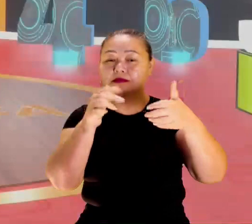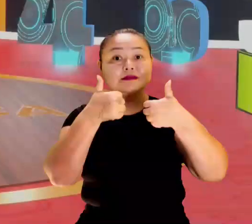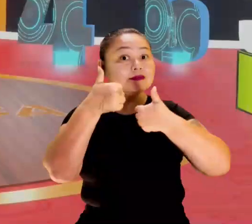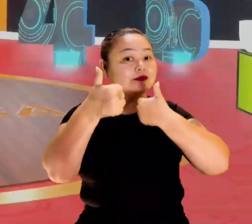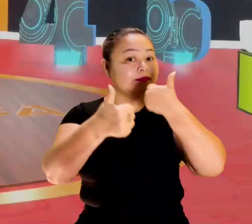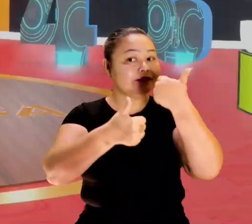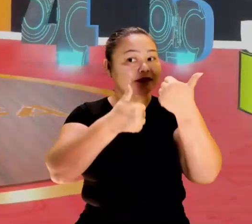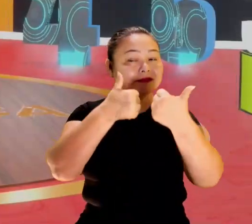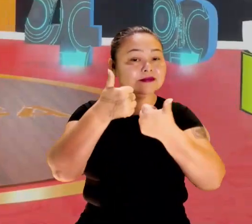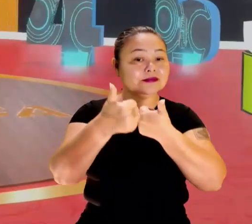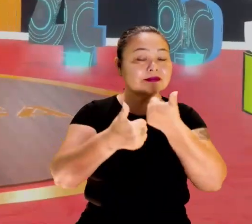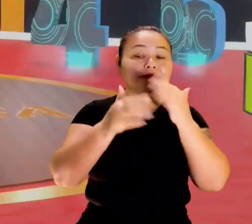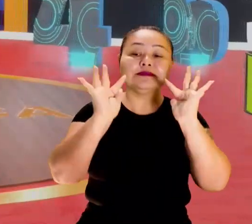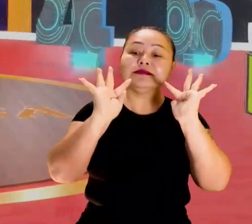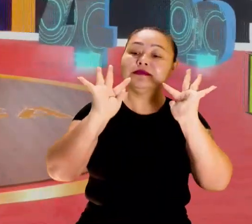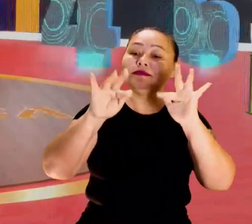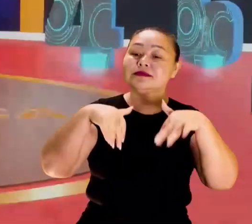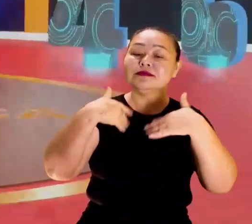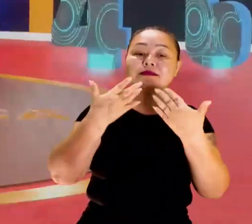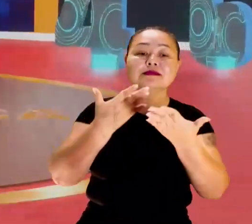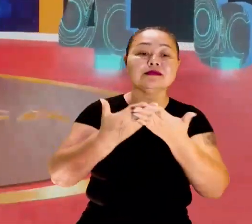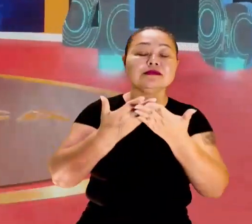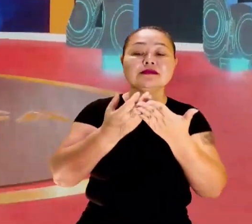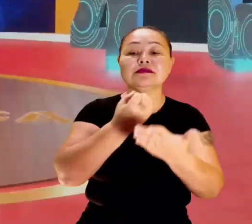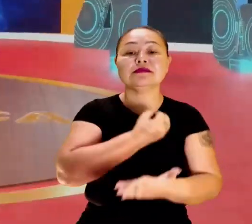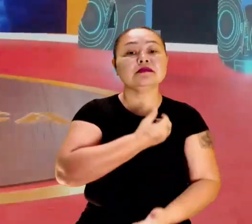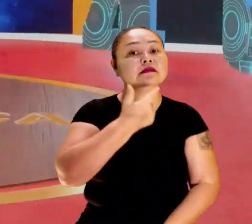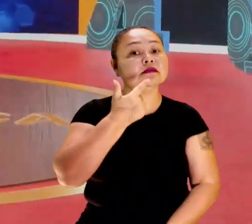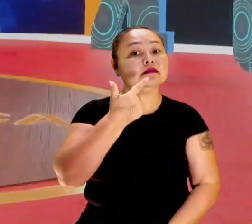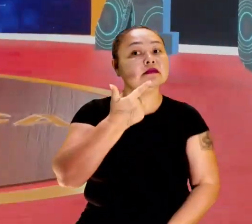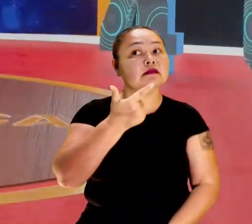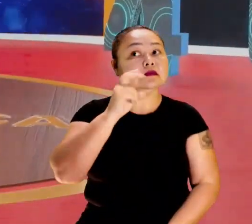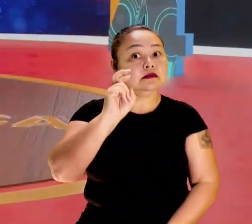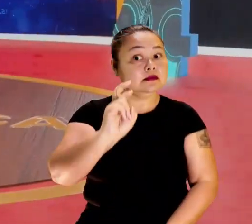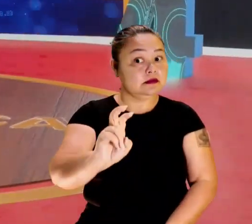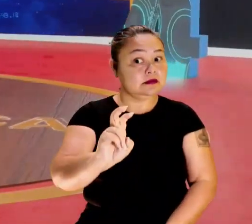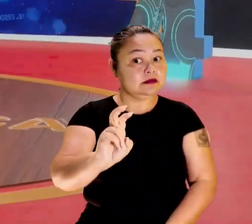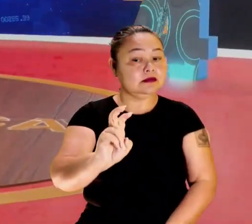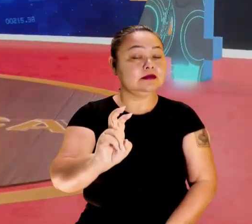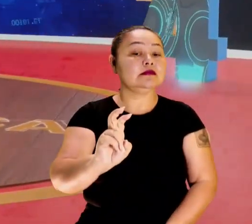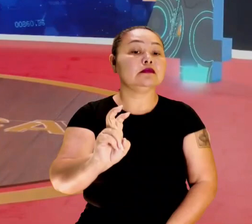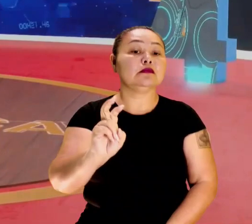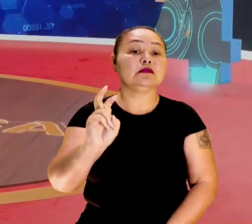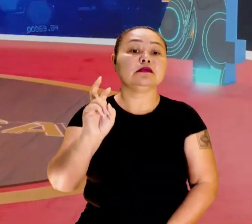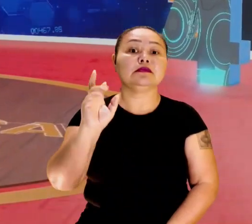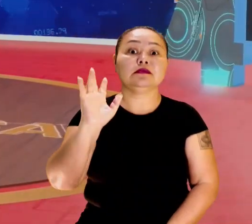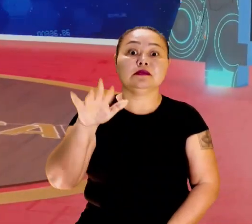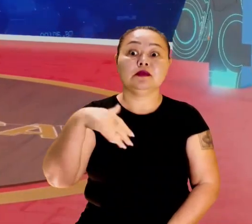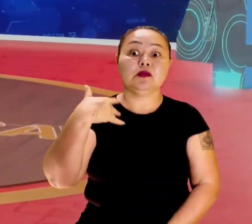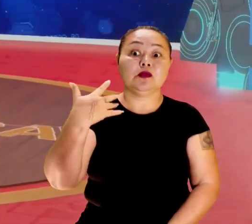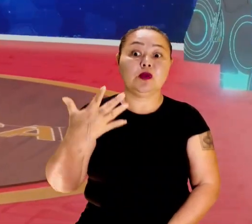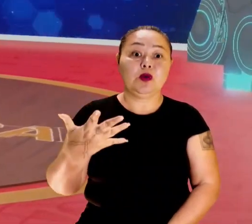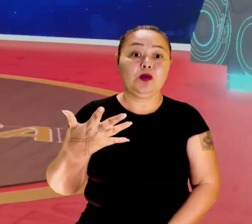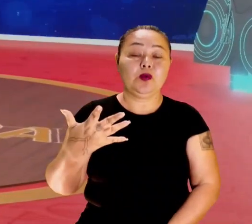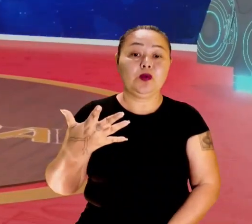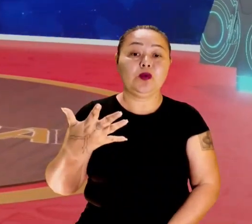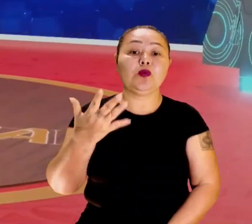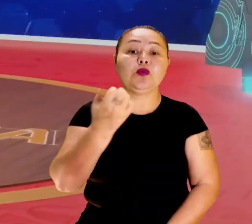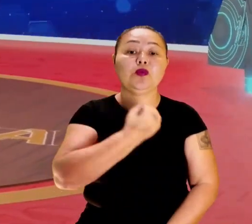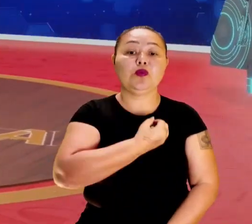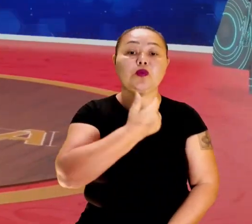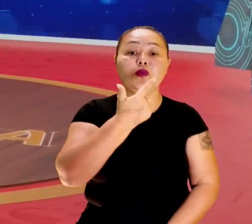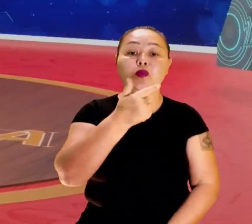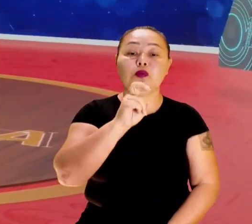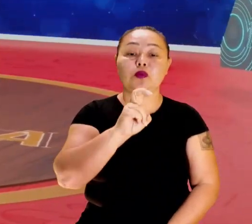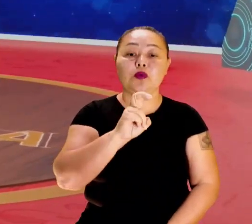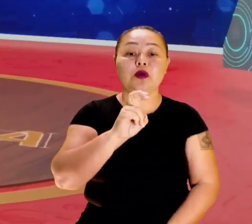aqui com a gente, vamos finalizando a nossa aula de número 20 o quê? 25 Uou. já, uau. É, né? A aula 25 me lembra